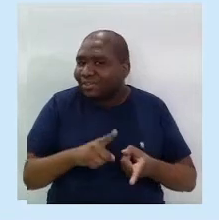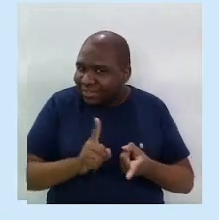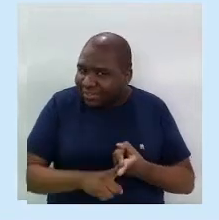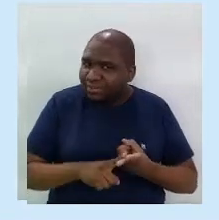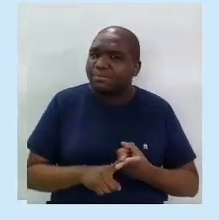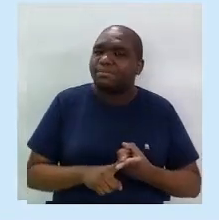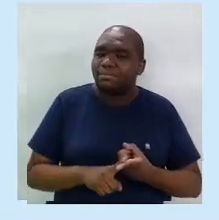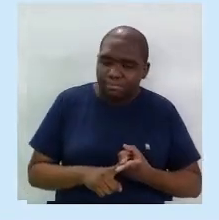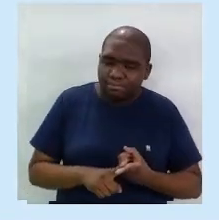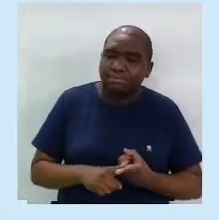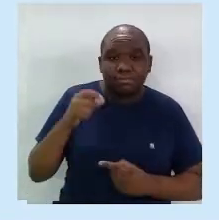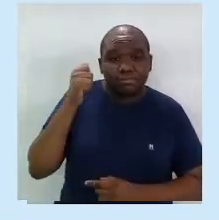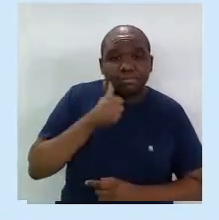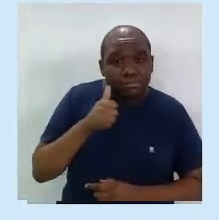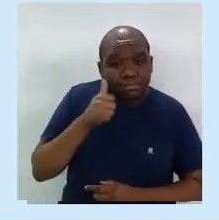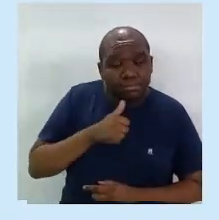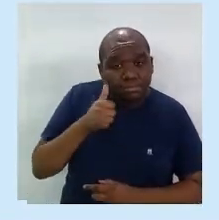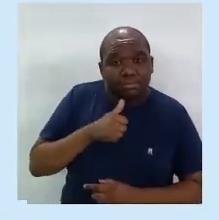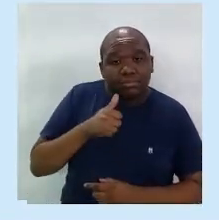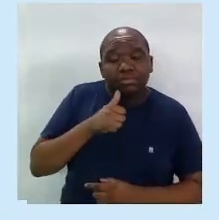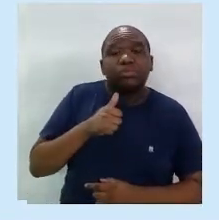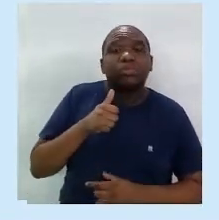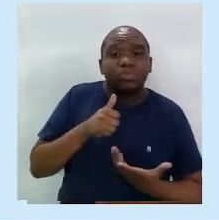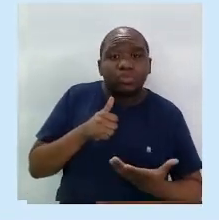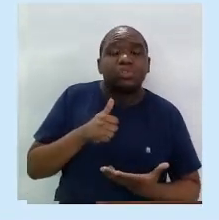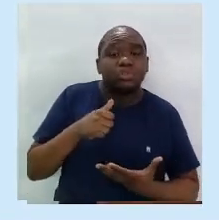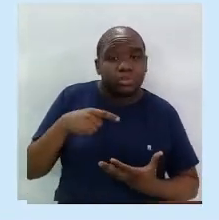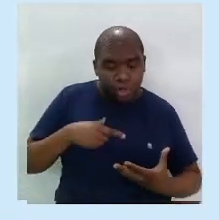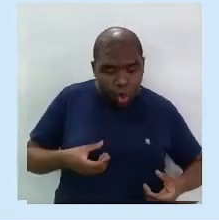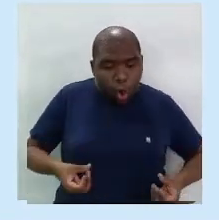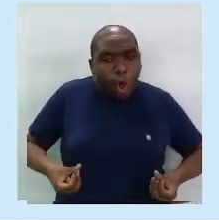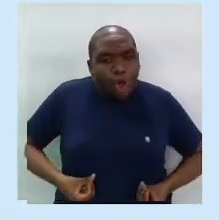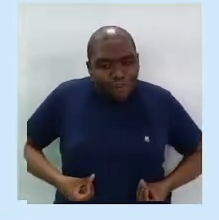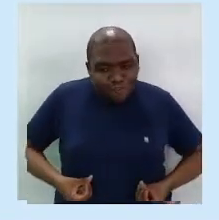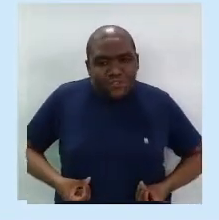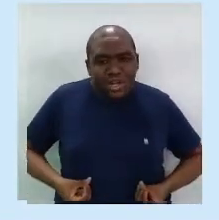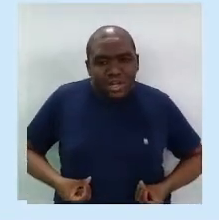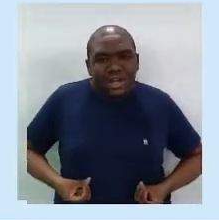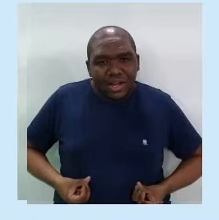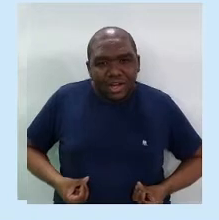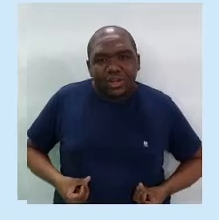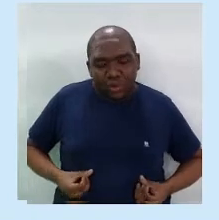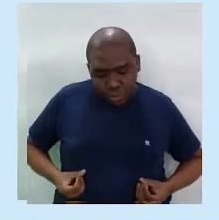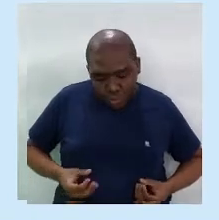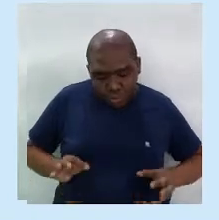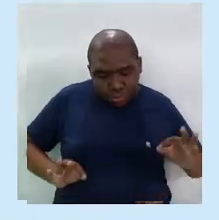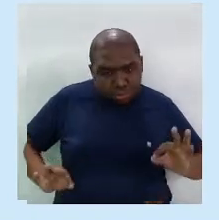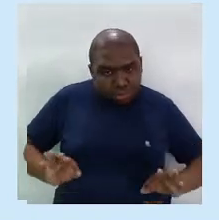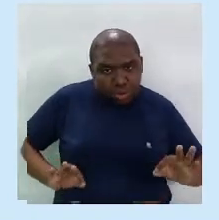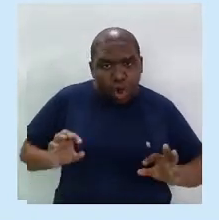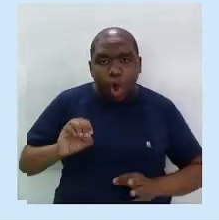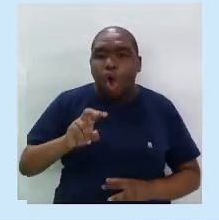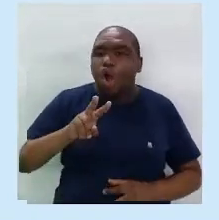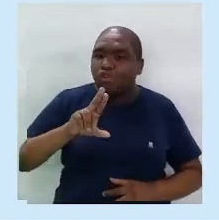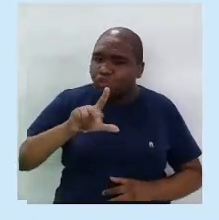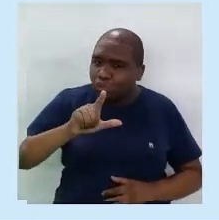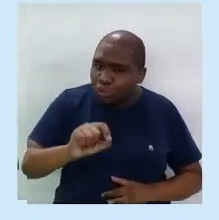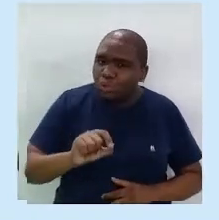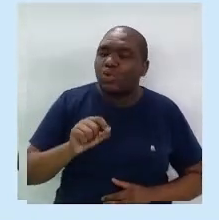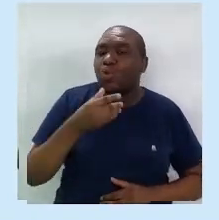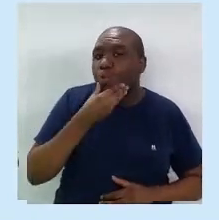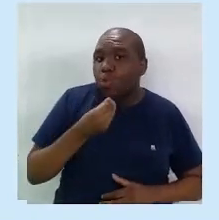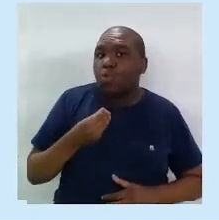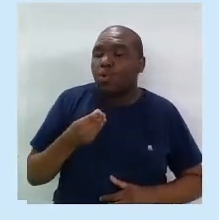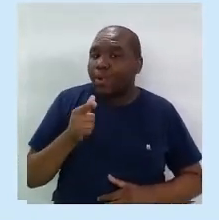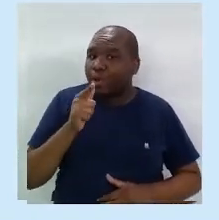célula germinativa feminina, que no caso é o ovário que produz, que é o óvulo. Então, um homem, quando